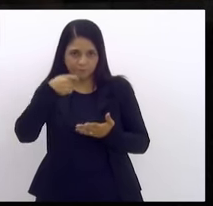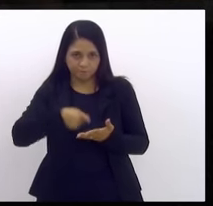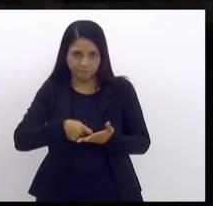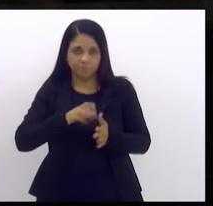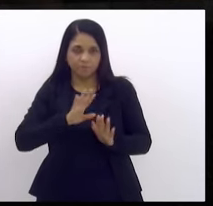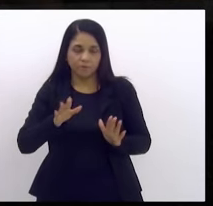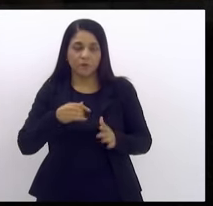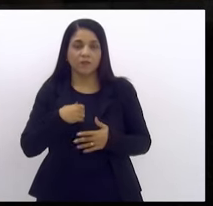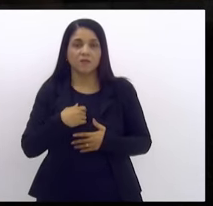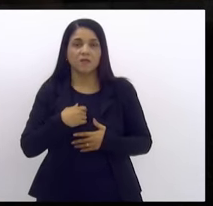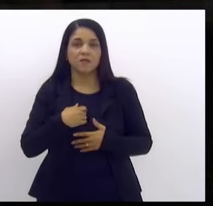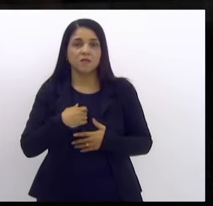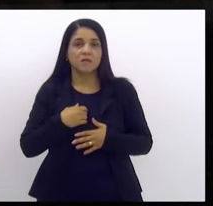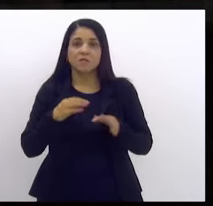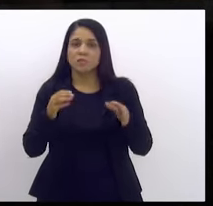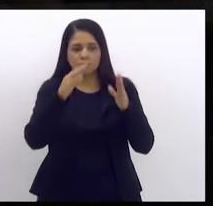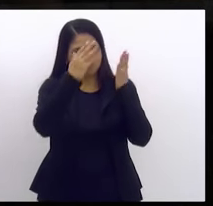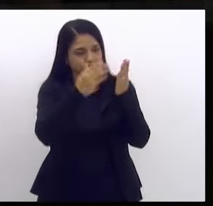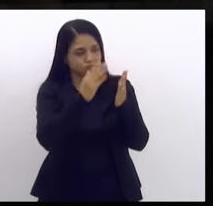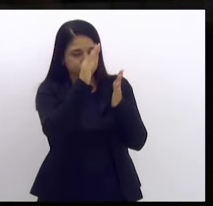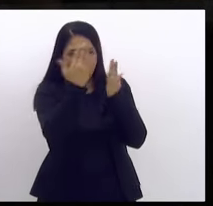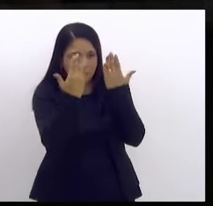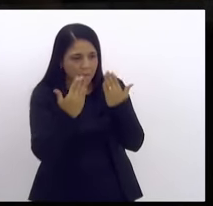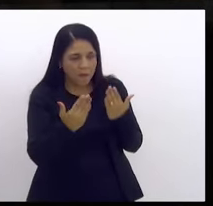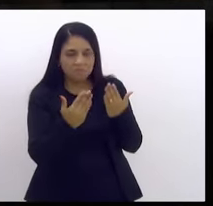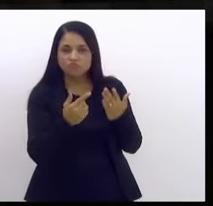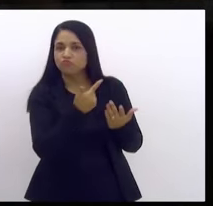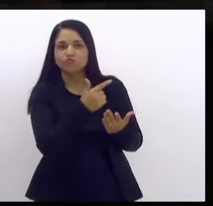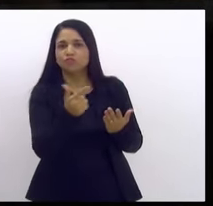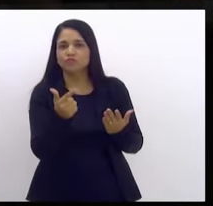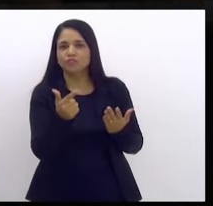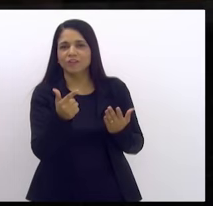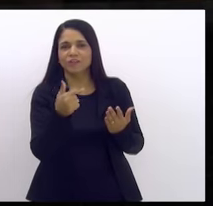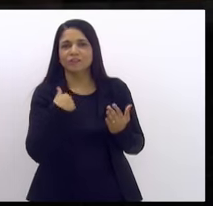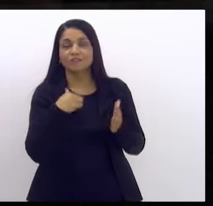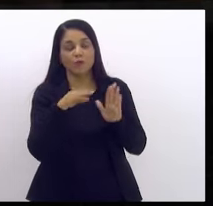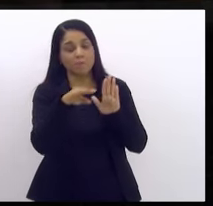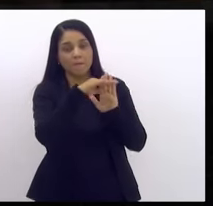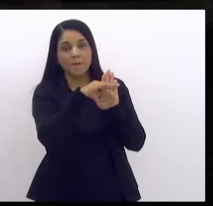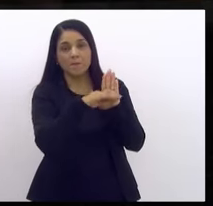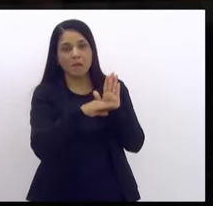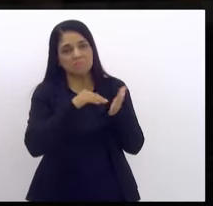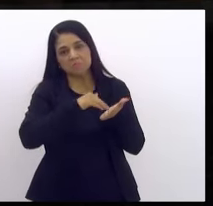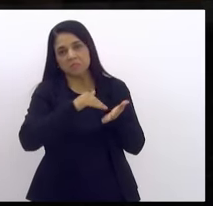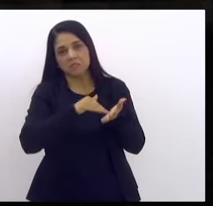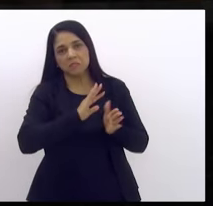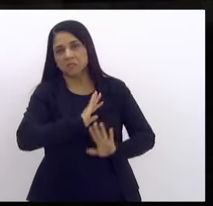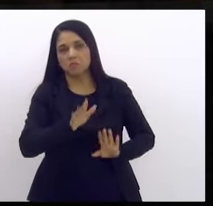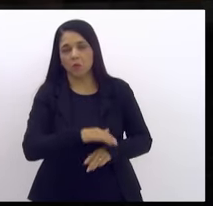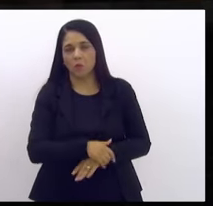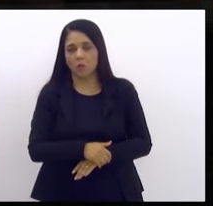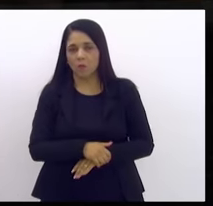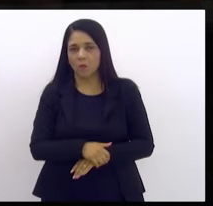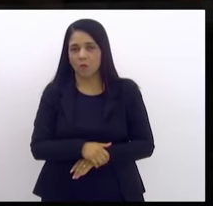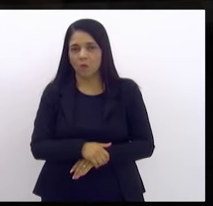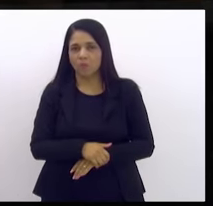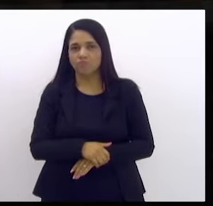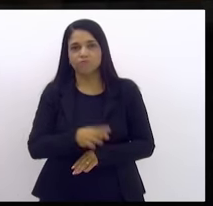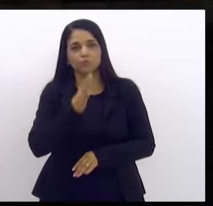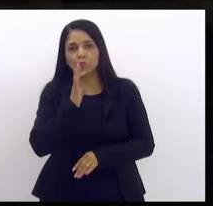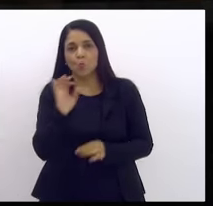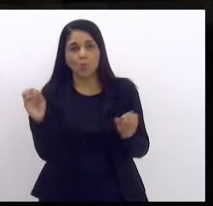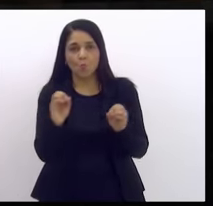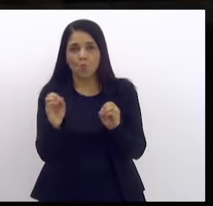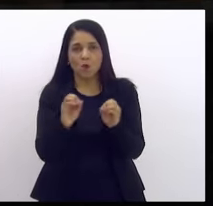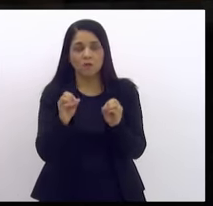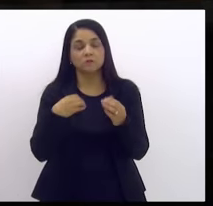a secretaria. Quer dizer, continuamos a não conhecer nada. Então, esse esforço hercúleo por